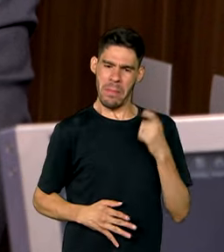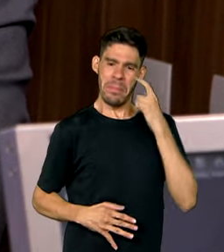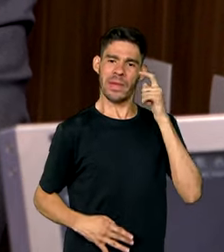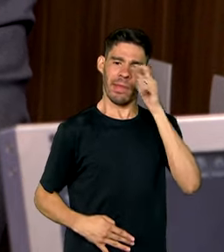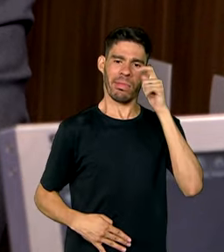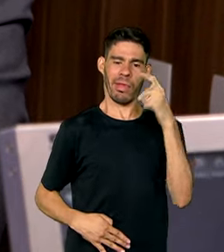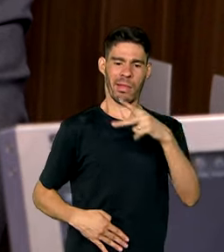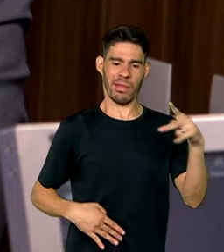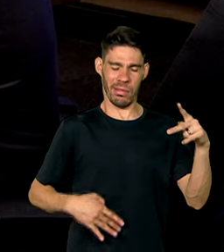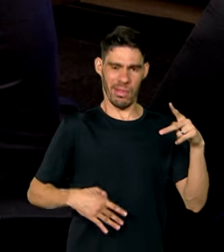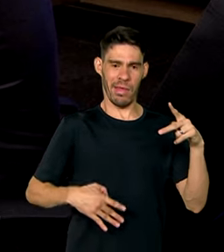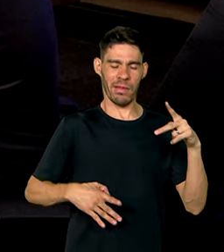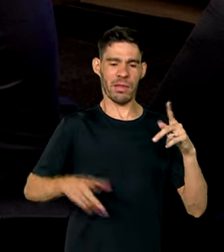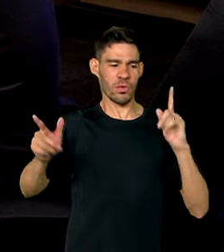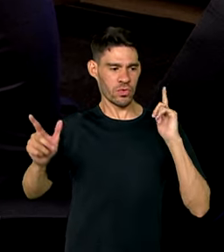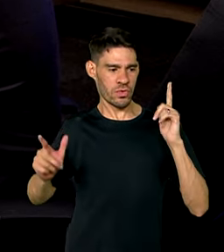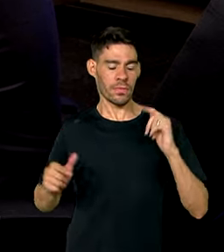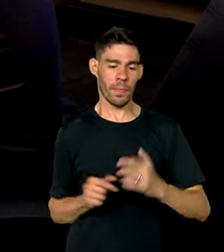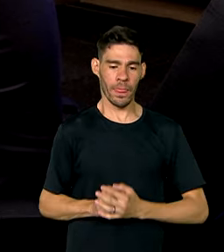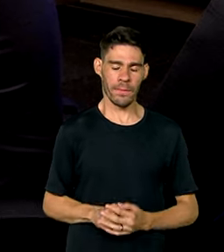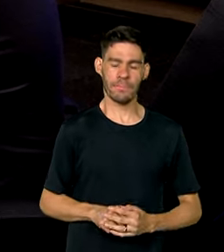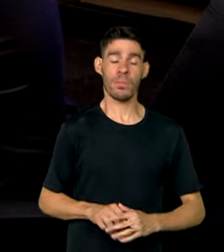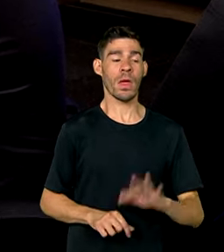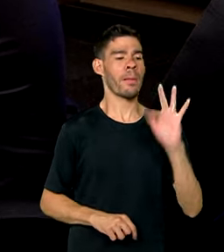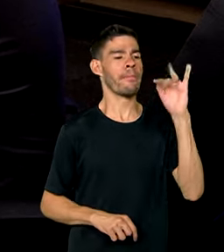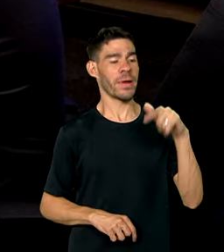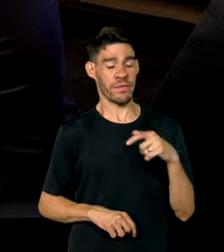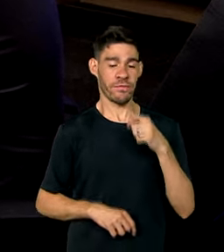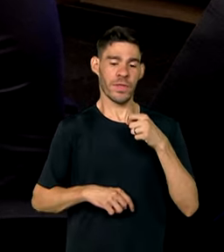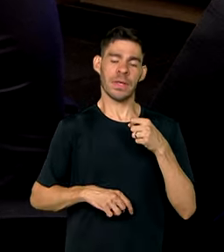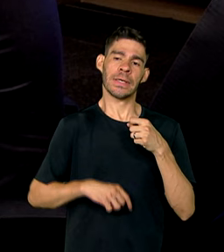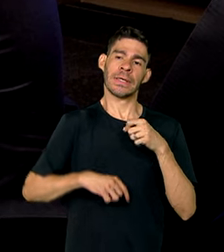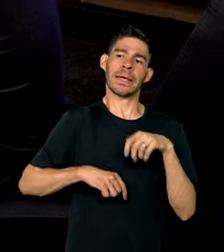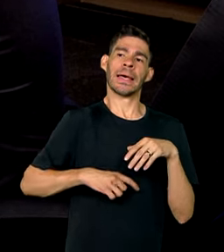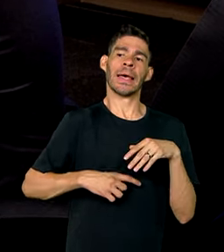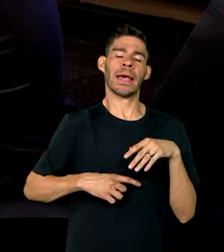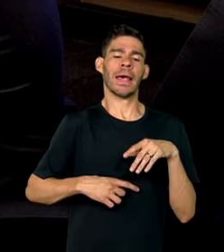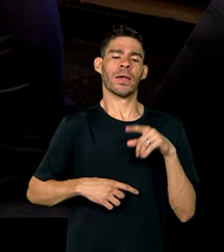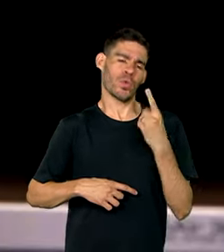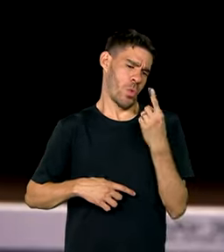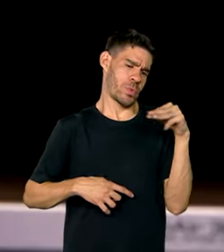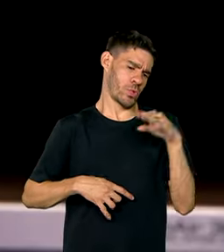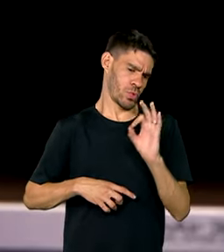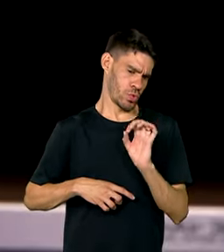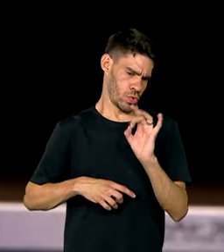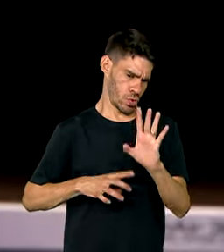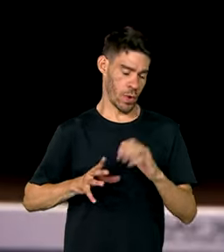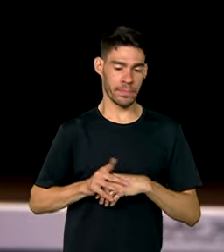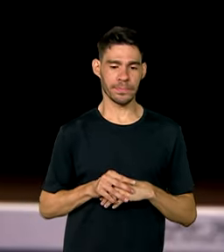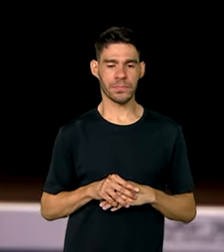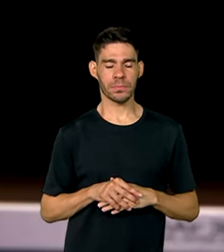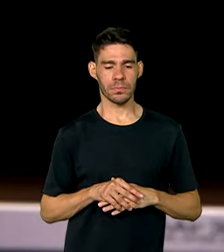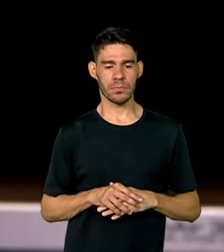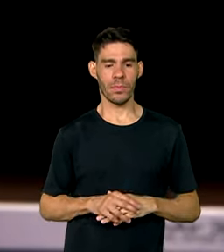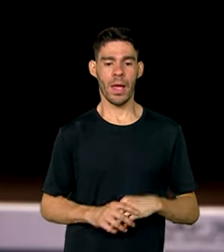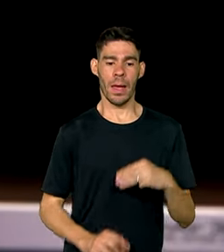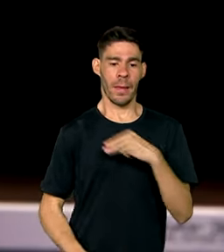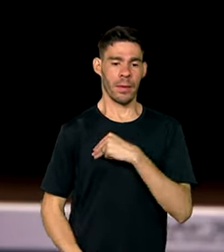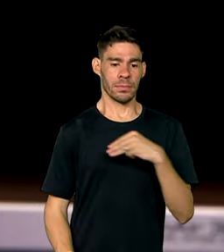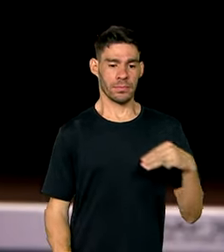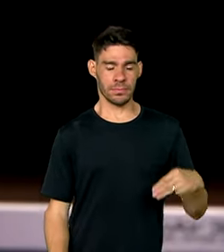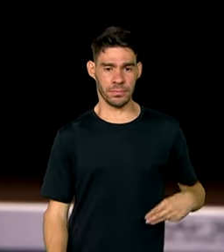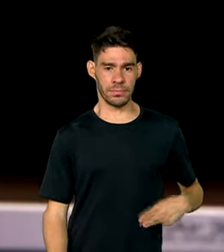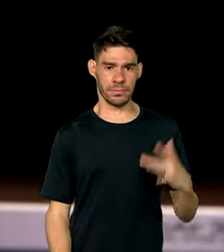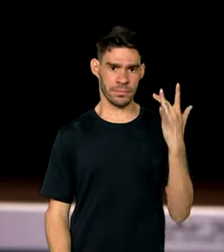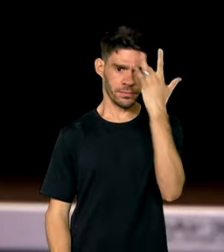essa atividade de entretenimento. Só para a gente concluir, secretário, a gente tem só mais um minutinho. O ministro